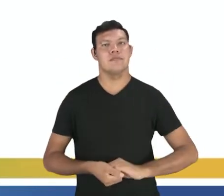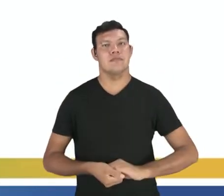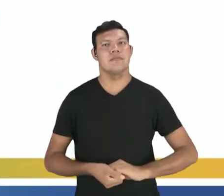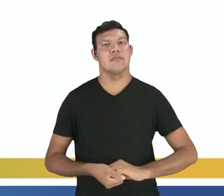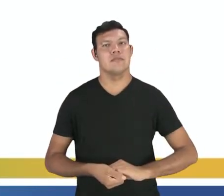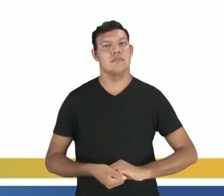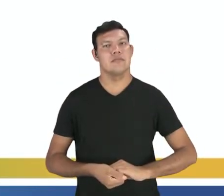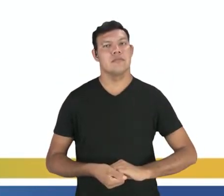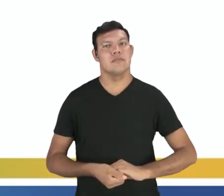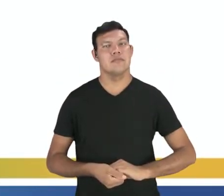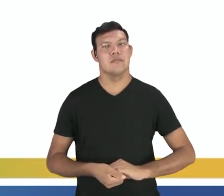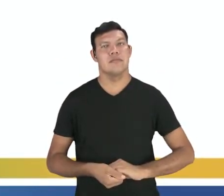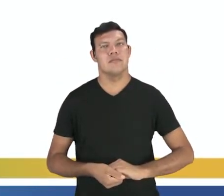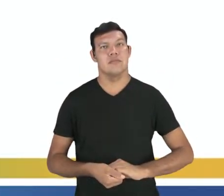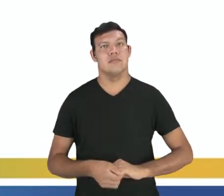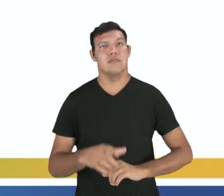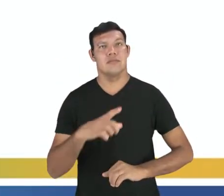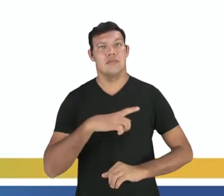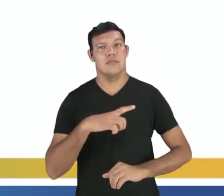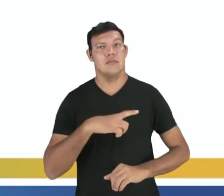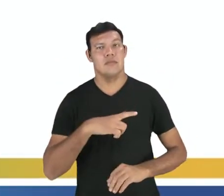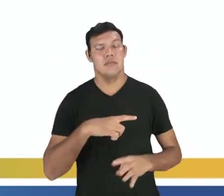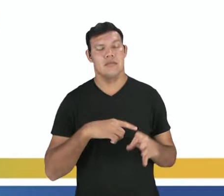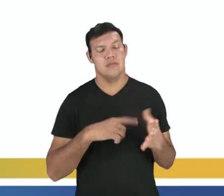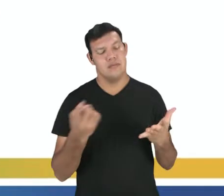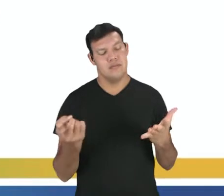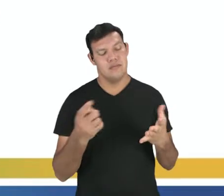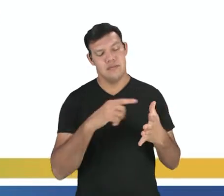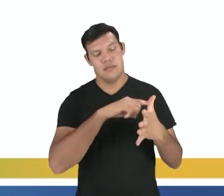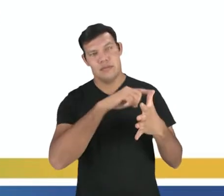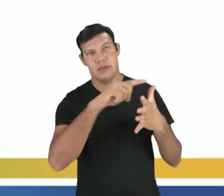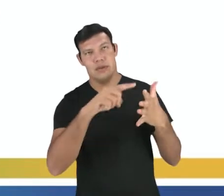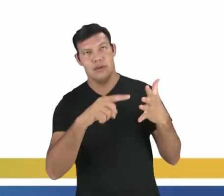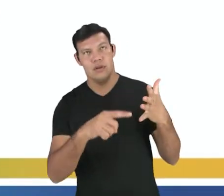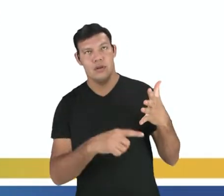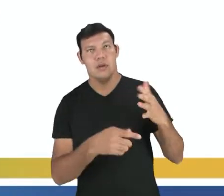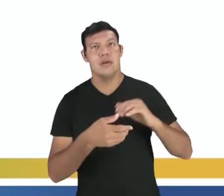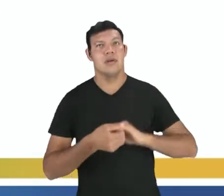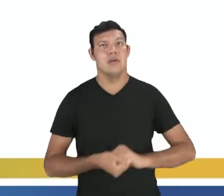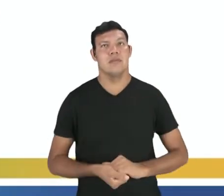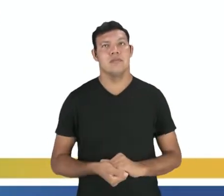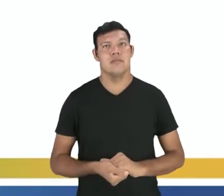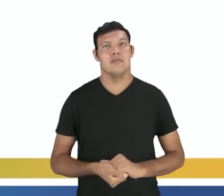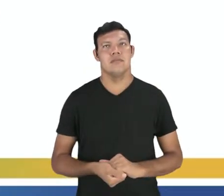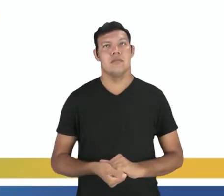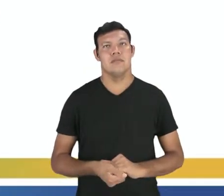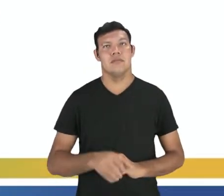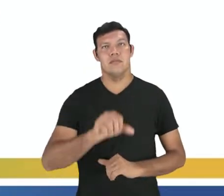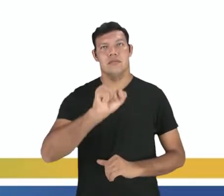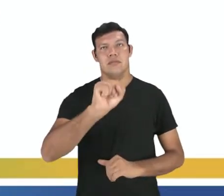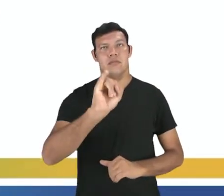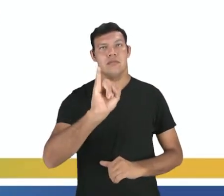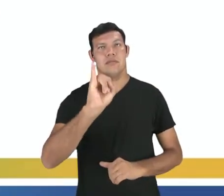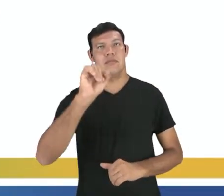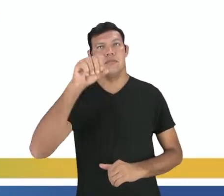Elas podem ser as seguintes: simile, que é simile, metaphor,